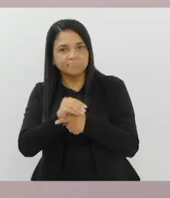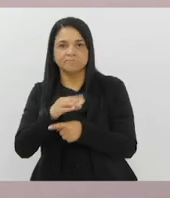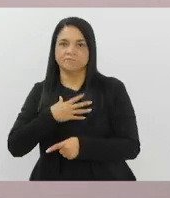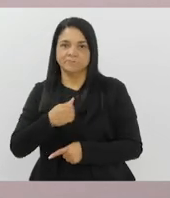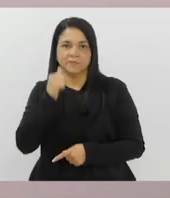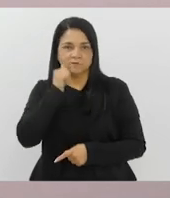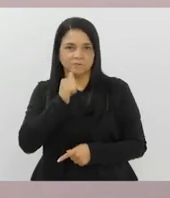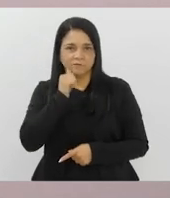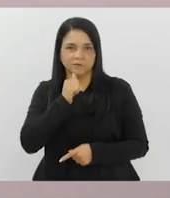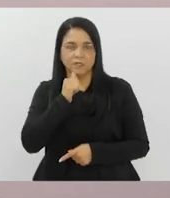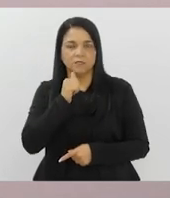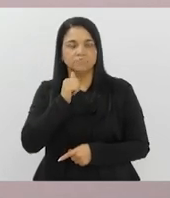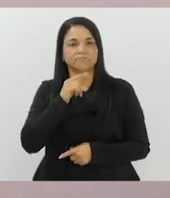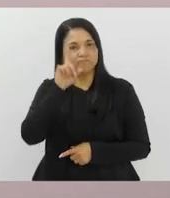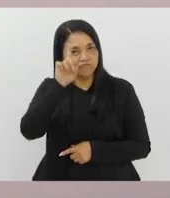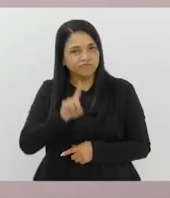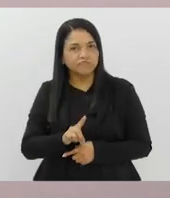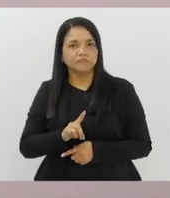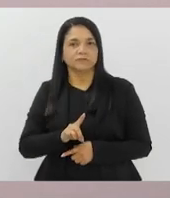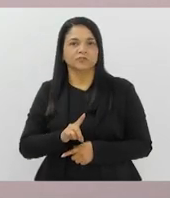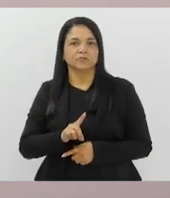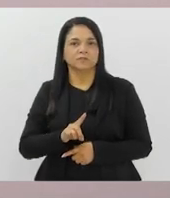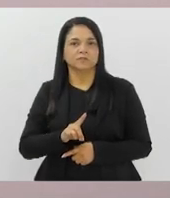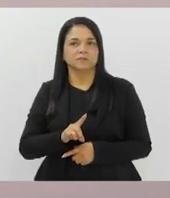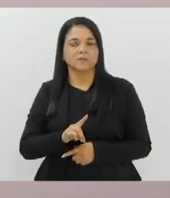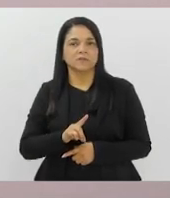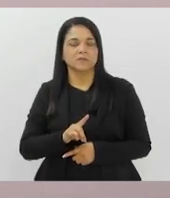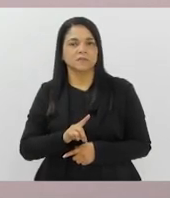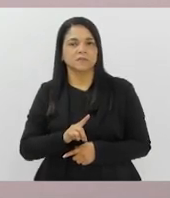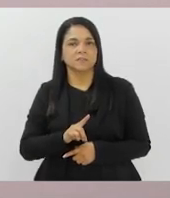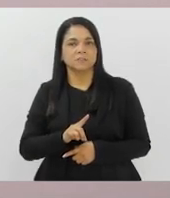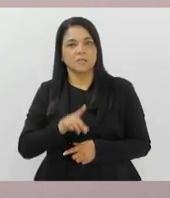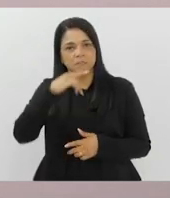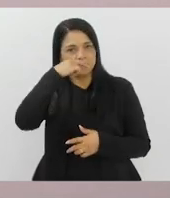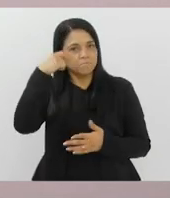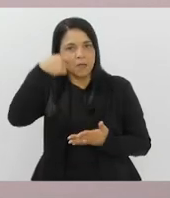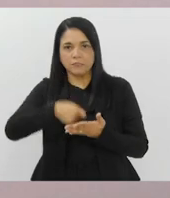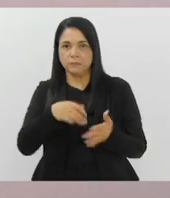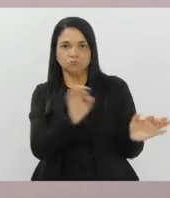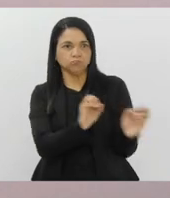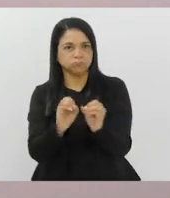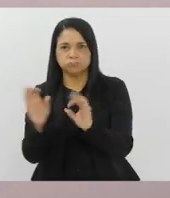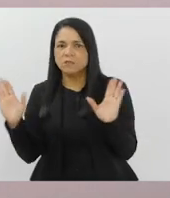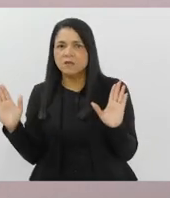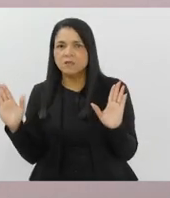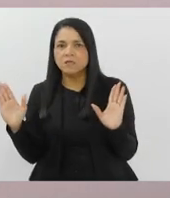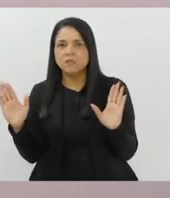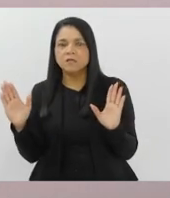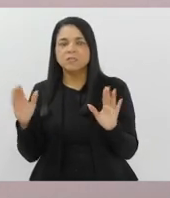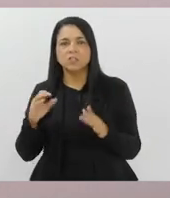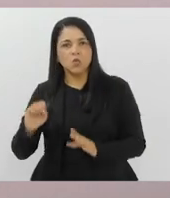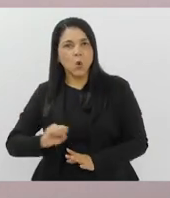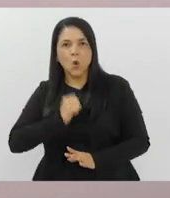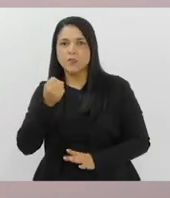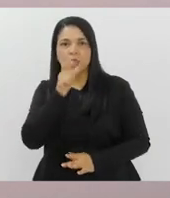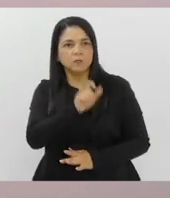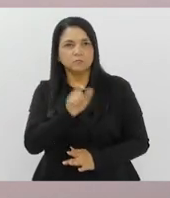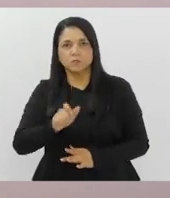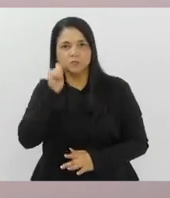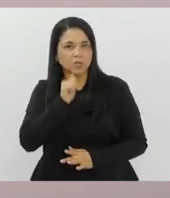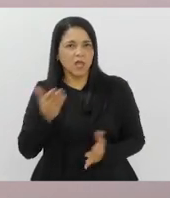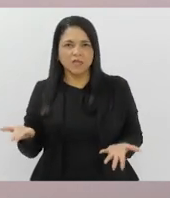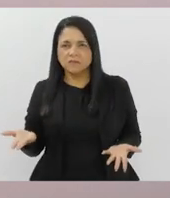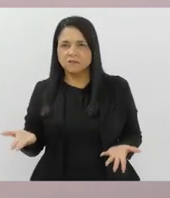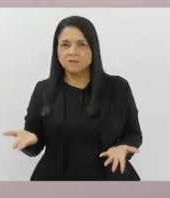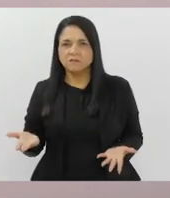sua filha com dignidade, sem ser atravessada por uma lógica machista e misógina que odeia tantas mulheres.